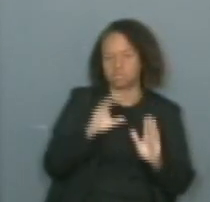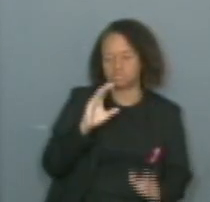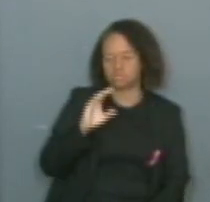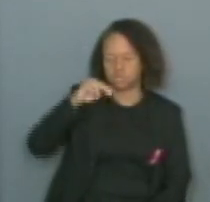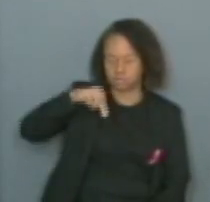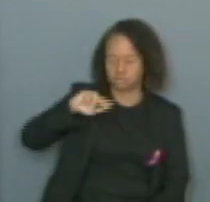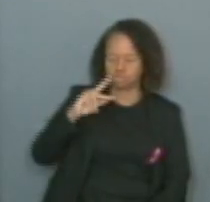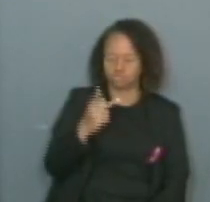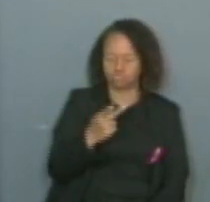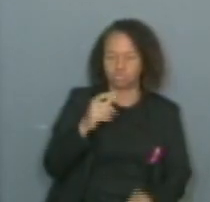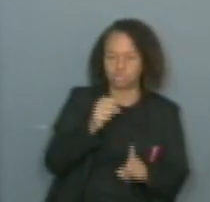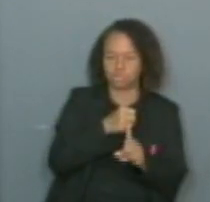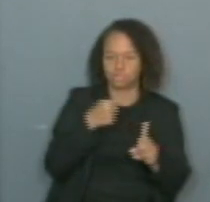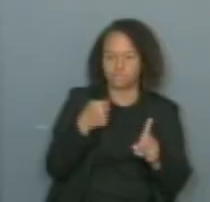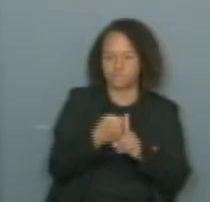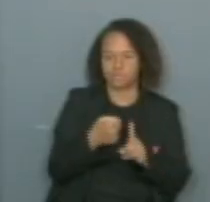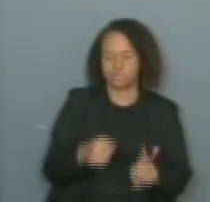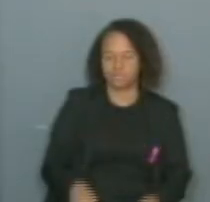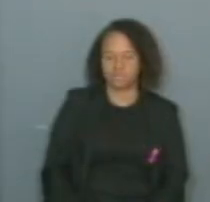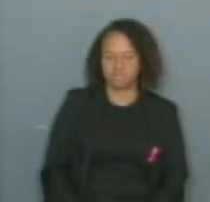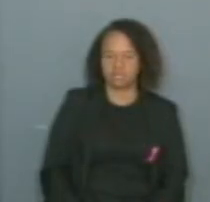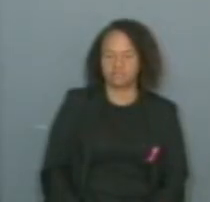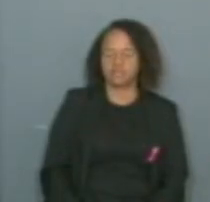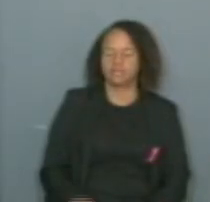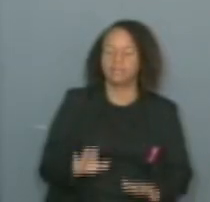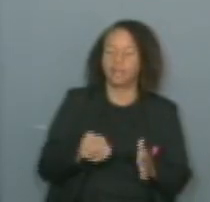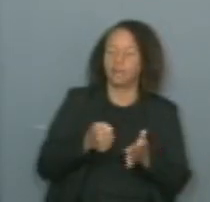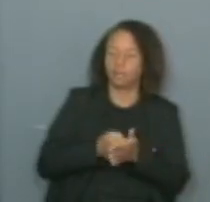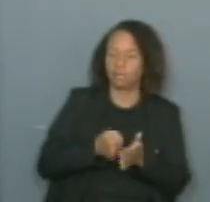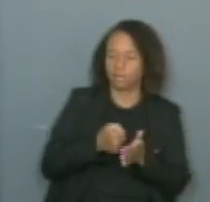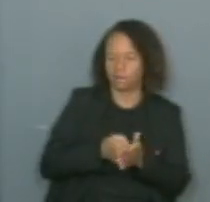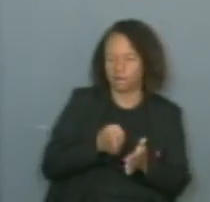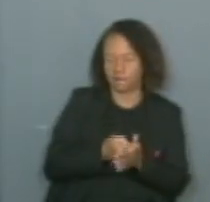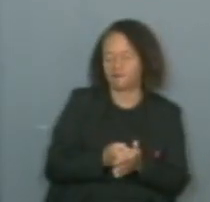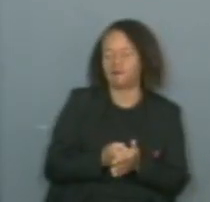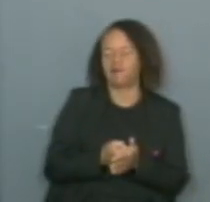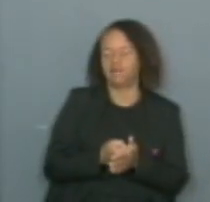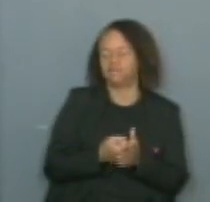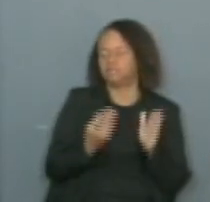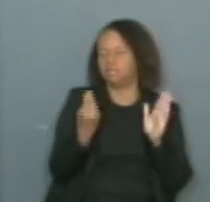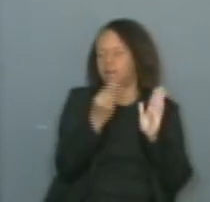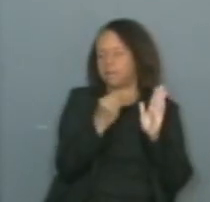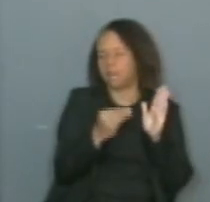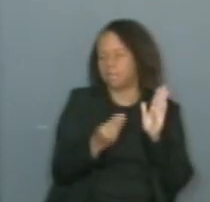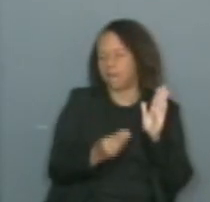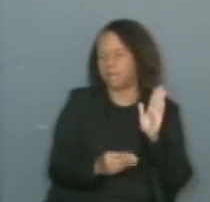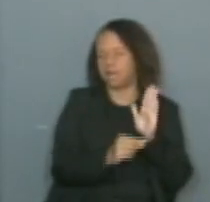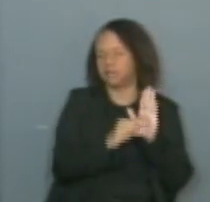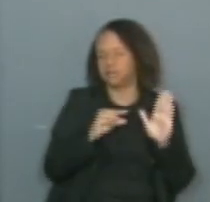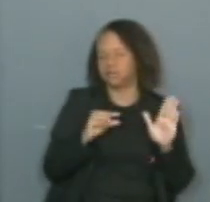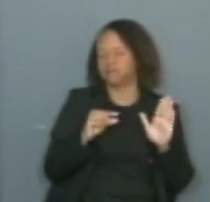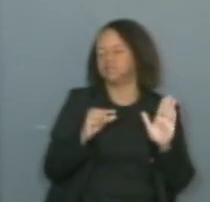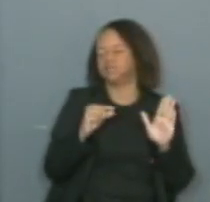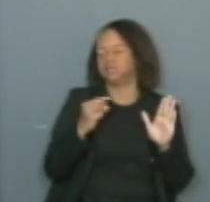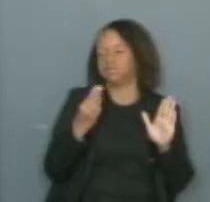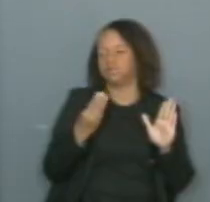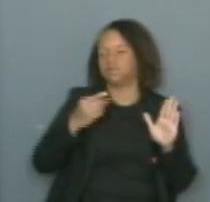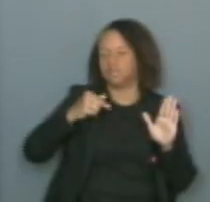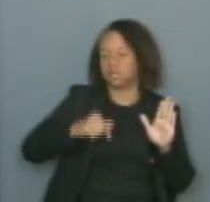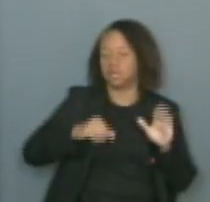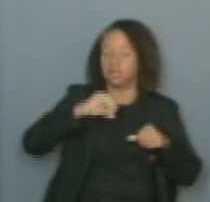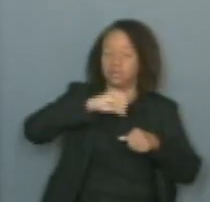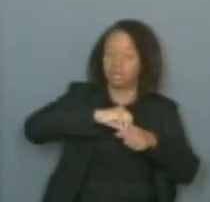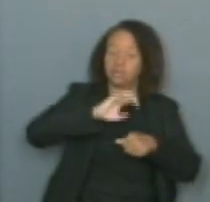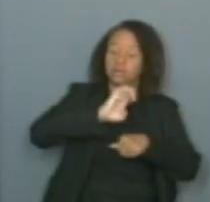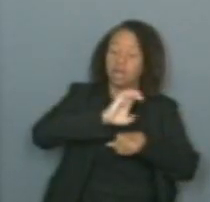CNH social. Isso reforça os princípios que estão descritos ali no artigo 37 da nossa